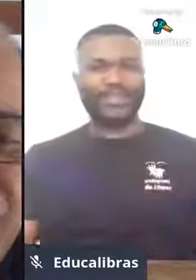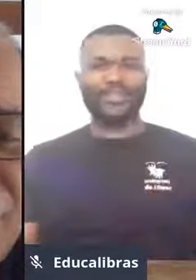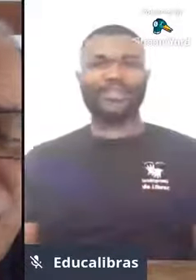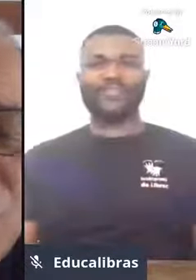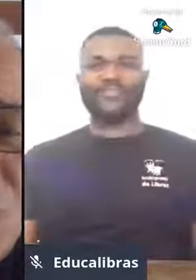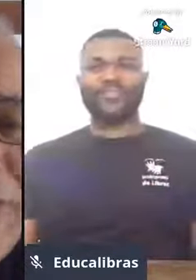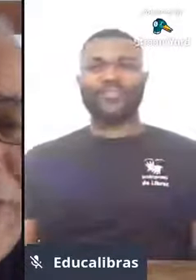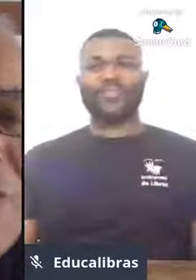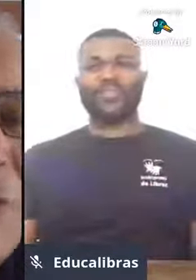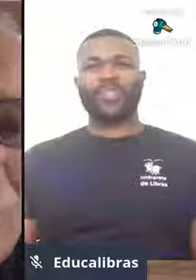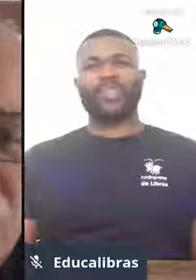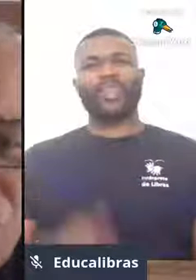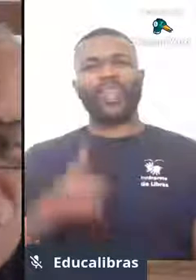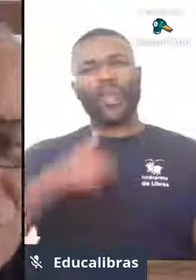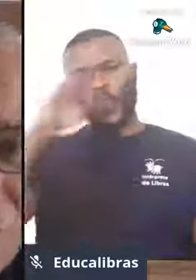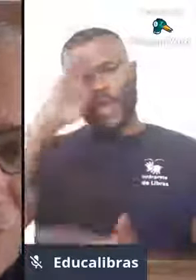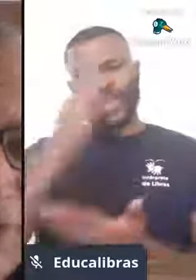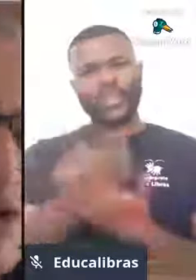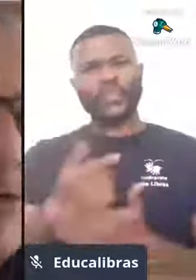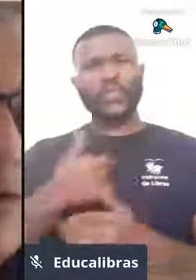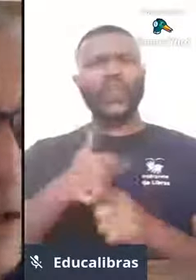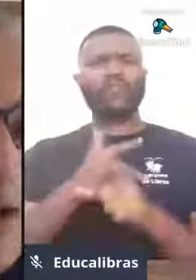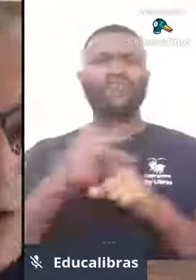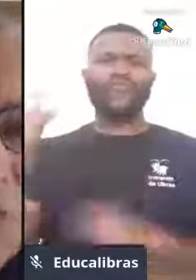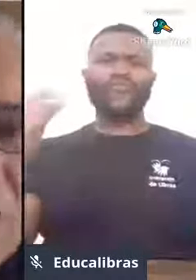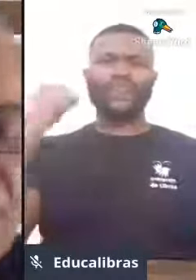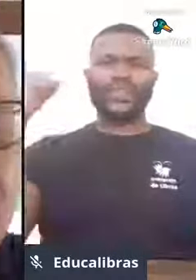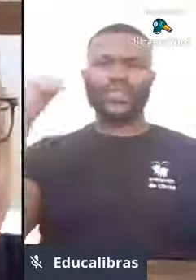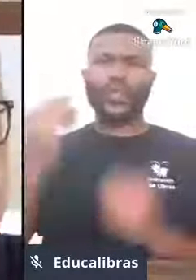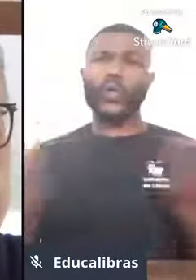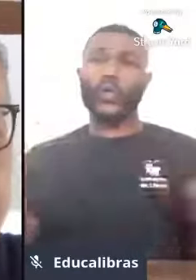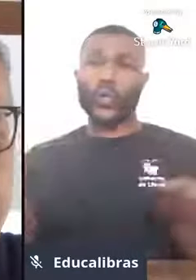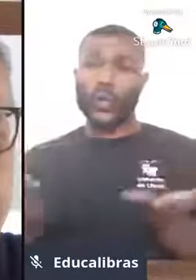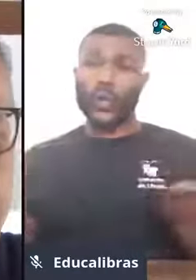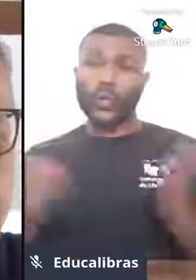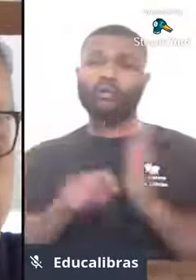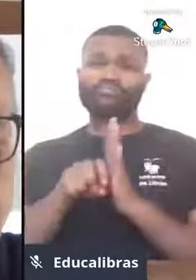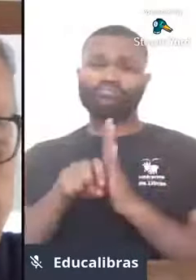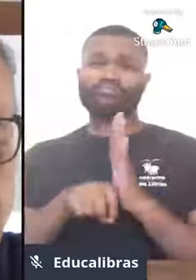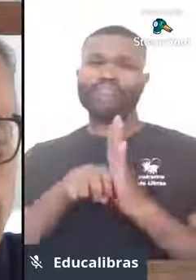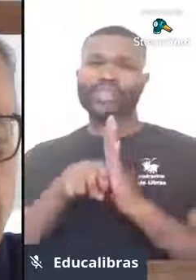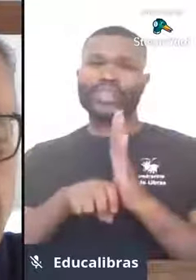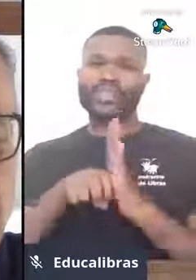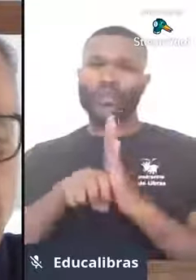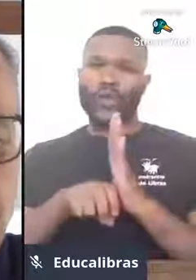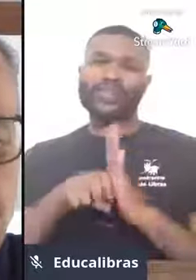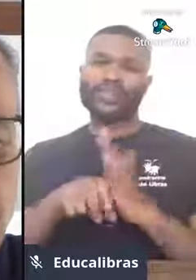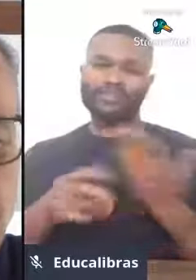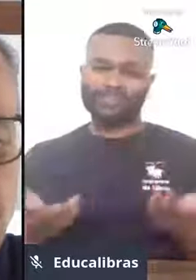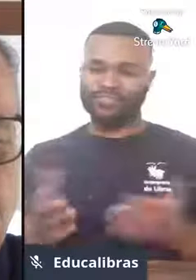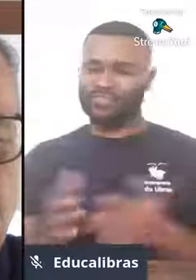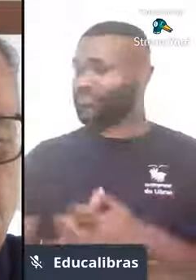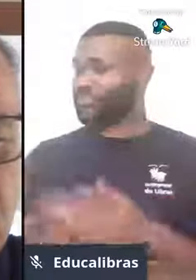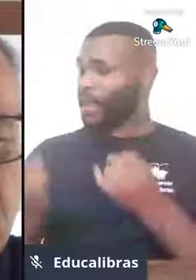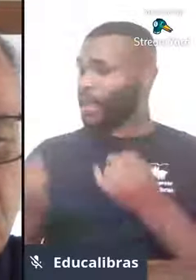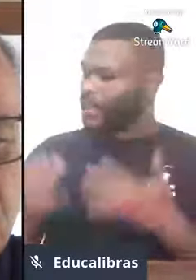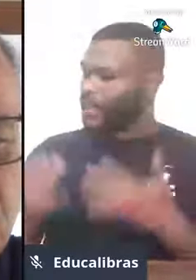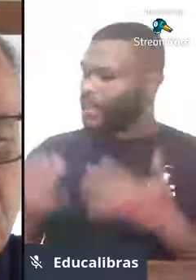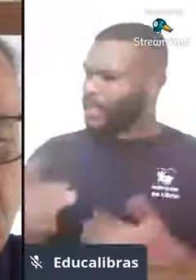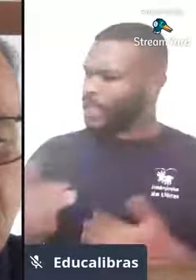Eu acredito que eu sou um vencedor hoje, dentro da cadeira de roda. Me diz uma coisa,